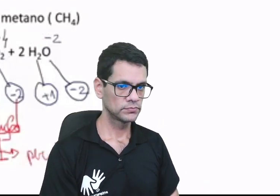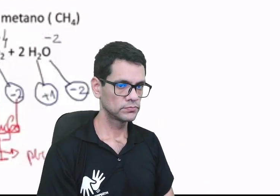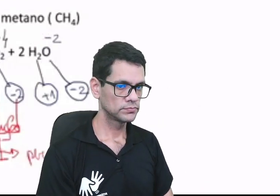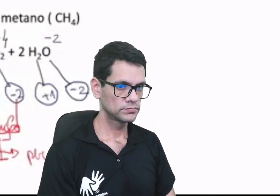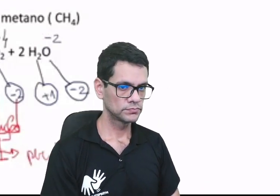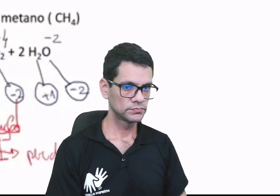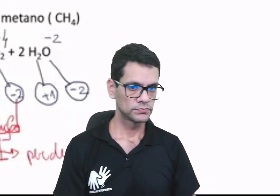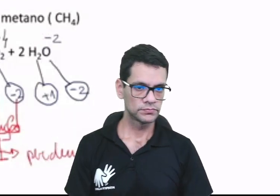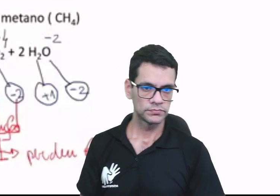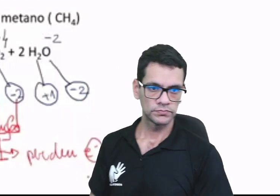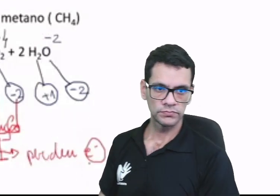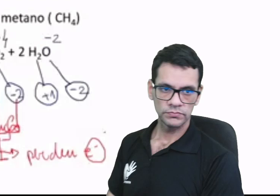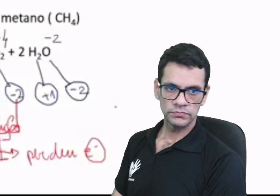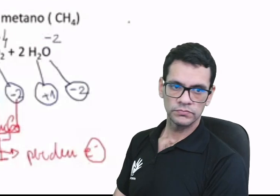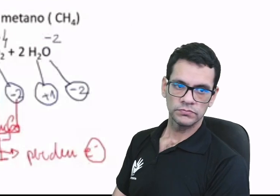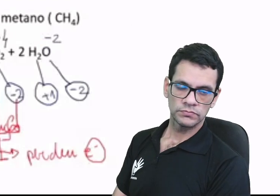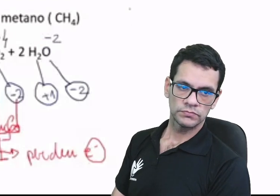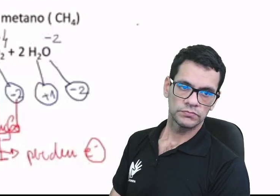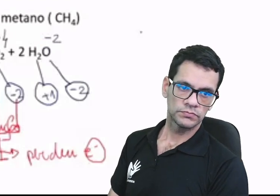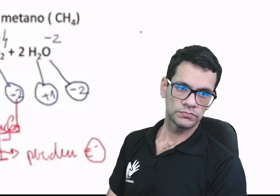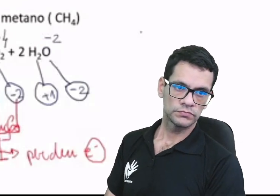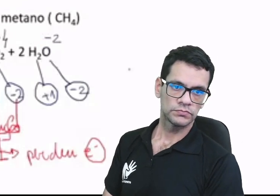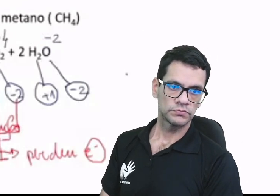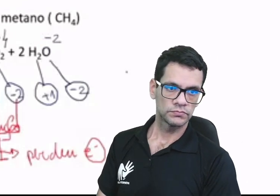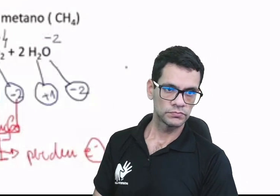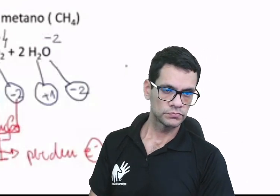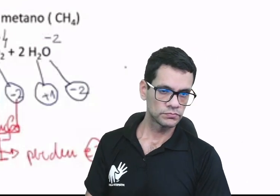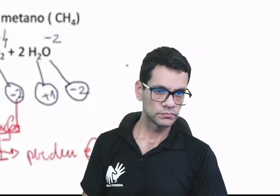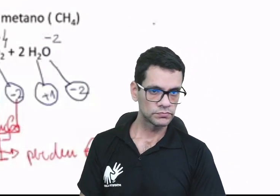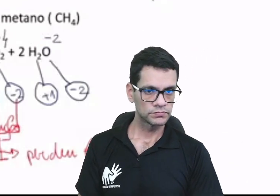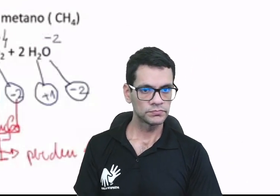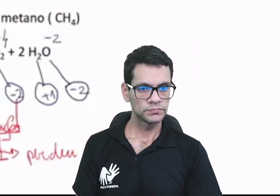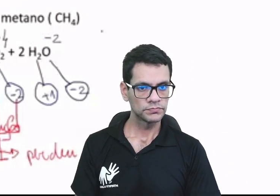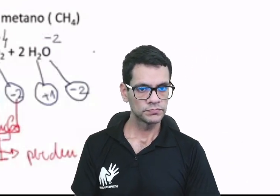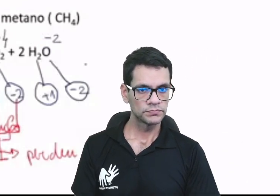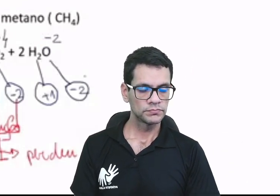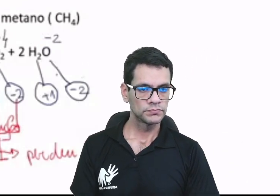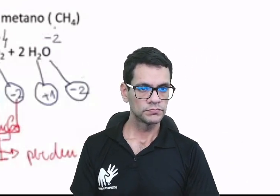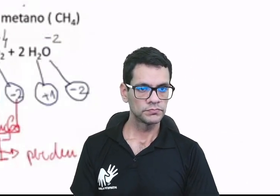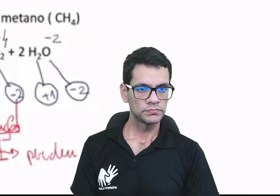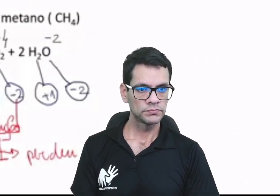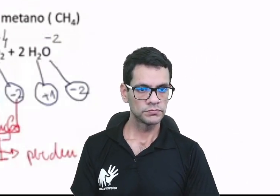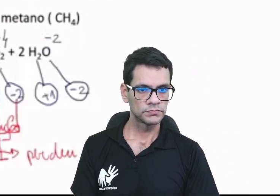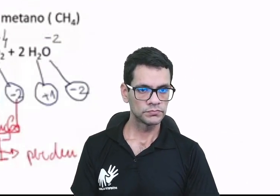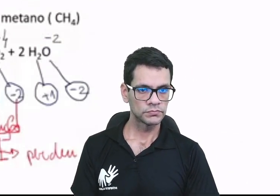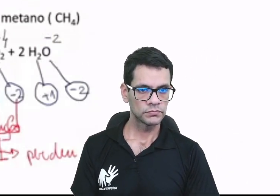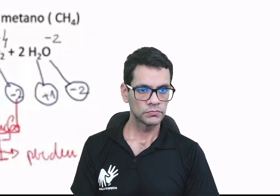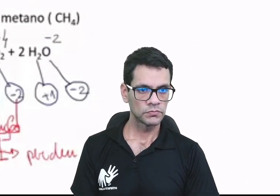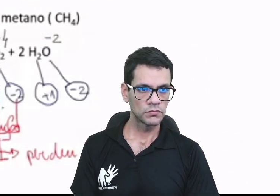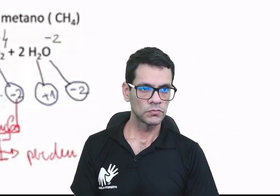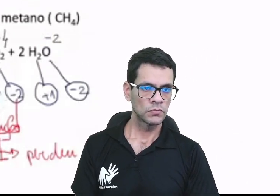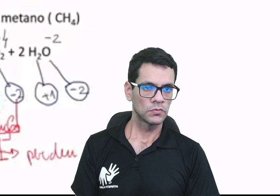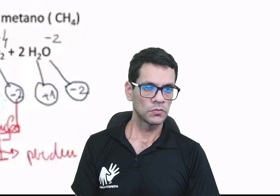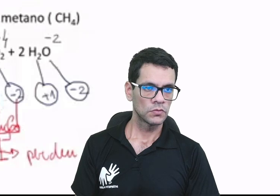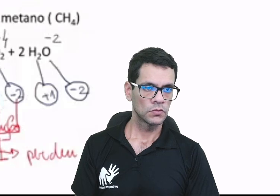Perdeu elétrons. Aí eu posso até perguntar, né? Quem que é o agente